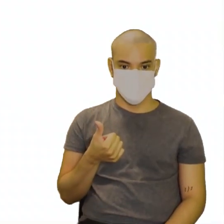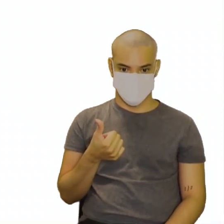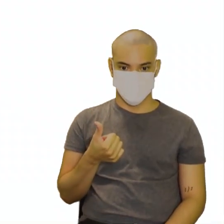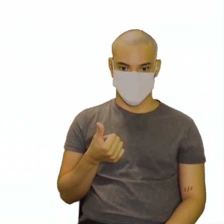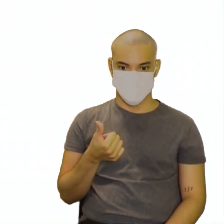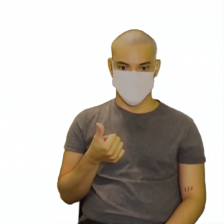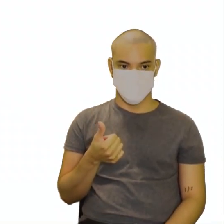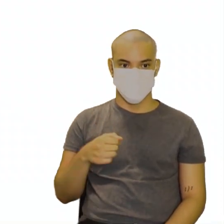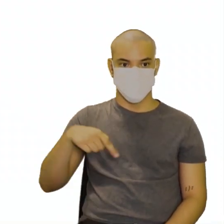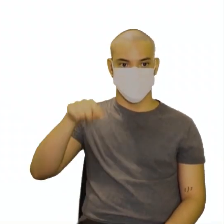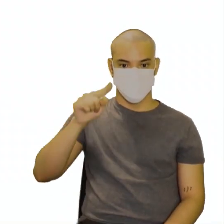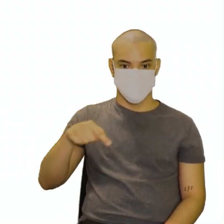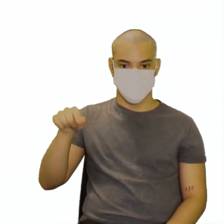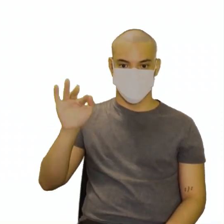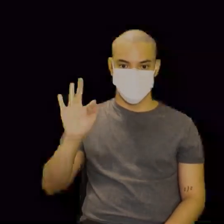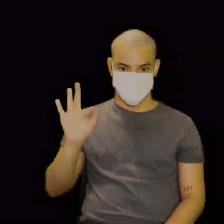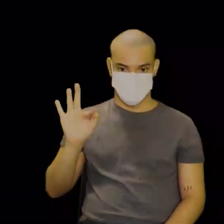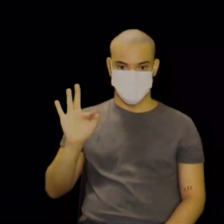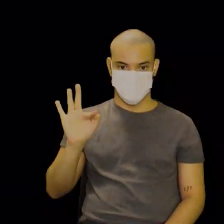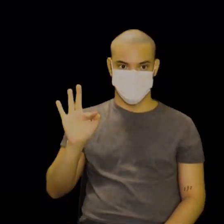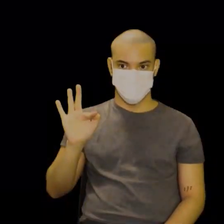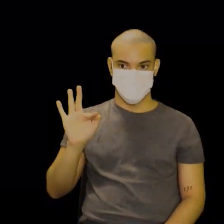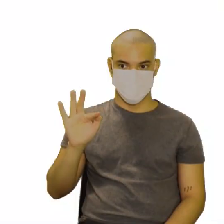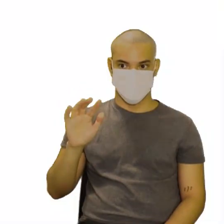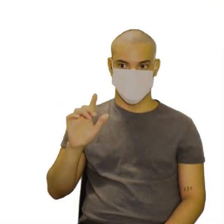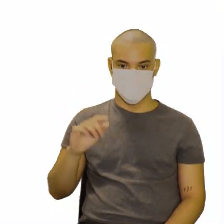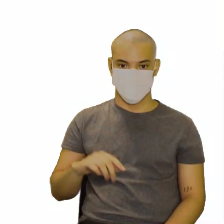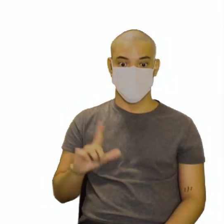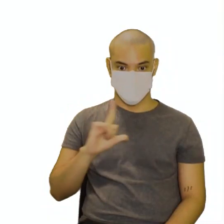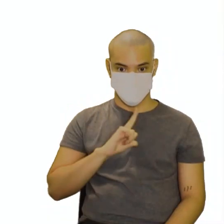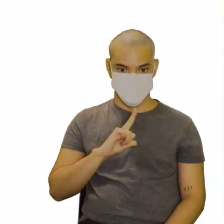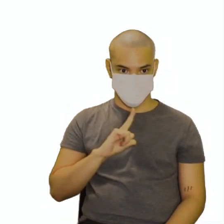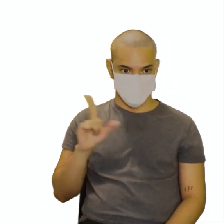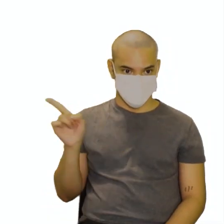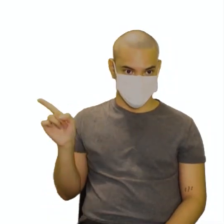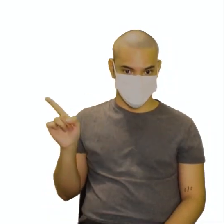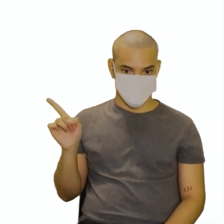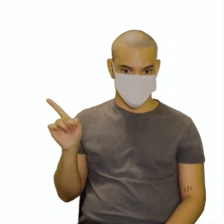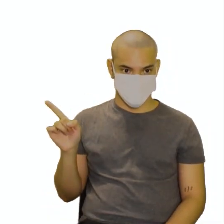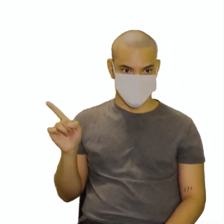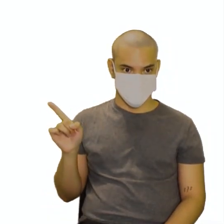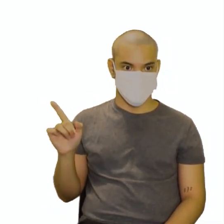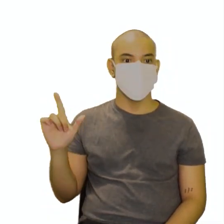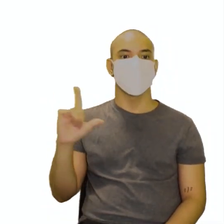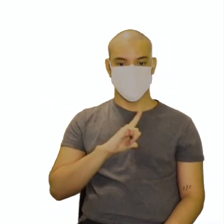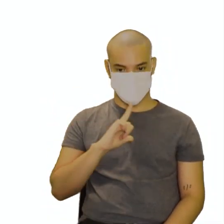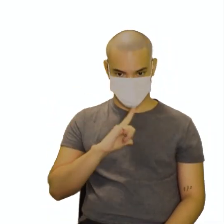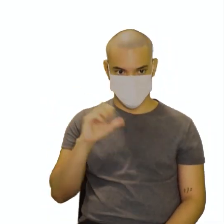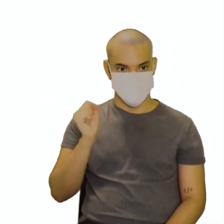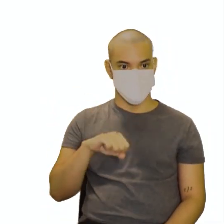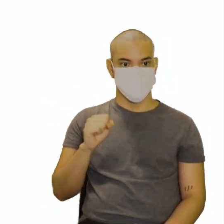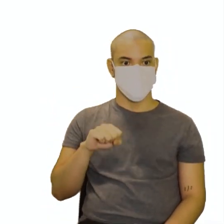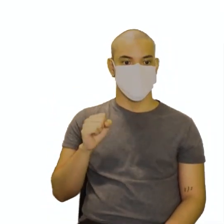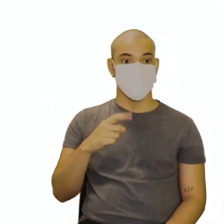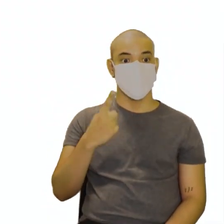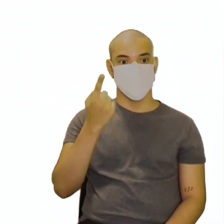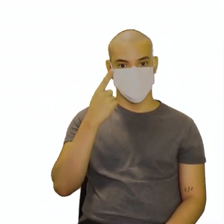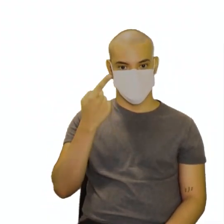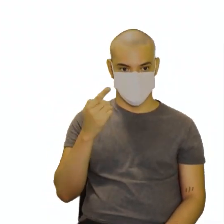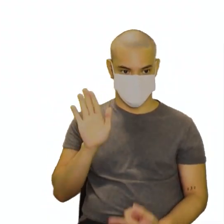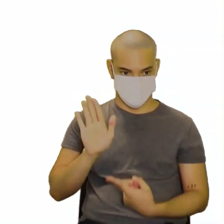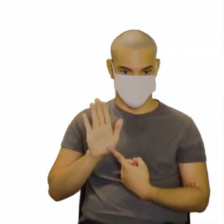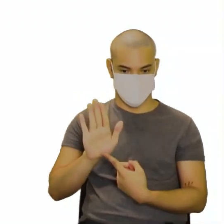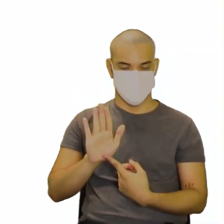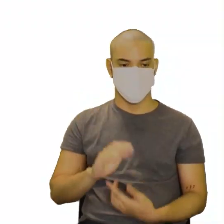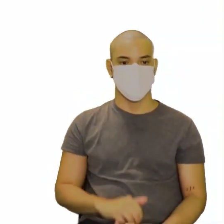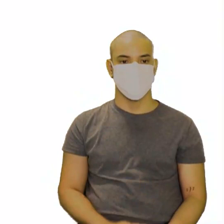2,1 microfarad. Nós temos opção aí. Opa, deixa eu voltar. Nós temos opção? Temos, pessoal, tá aqui, olha só, deixa eu só pegar a canetinha